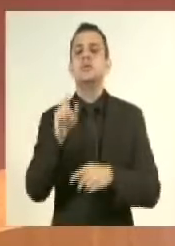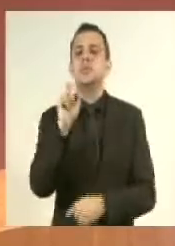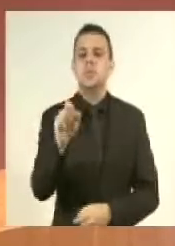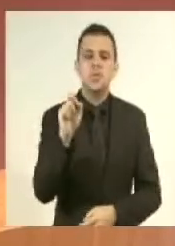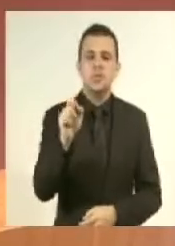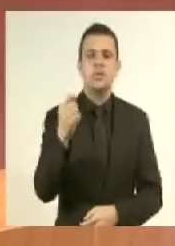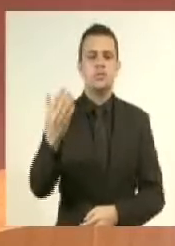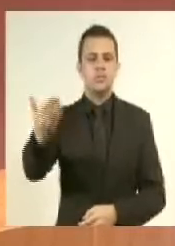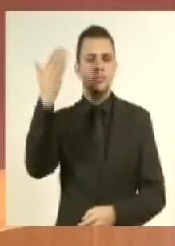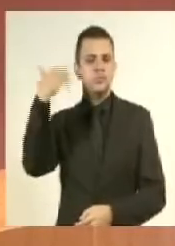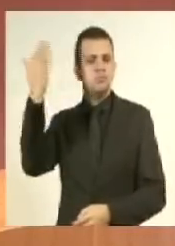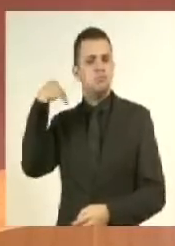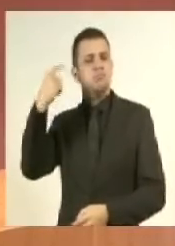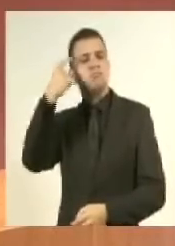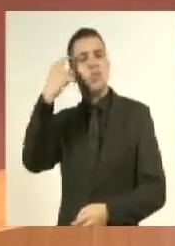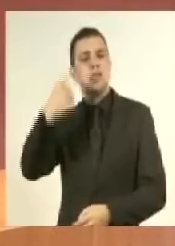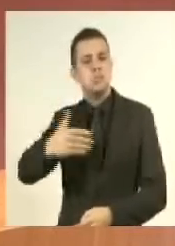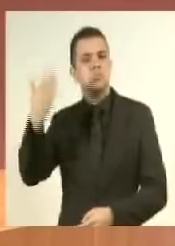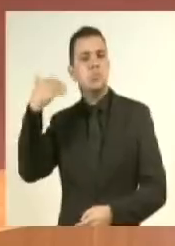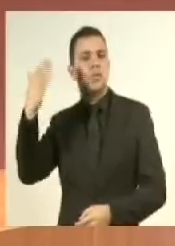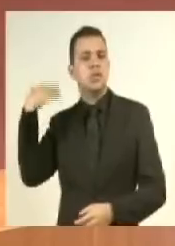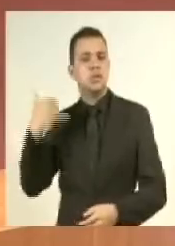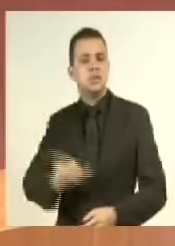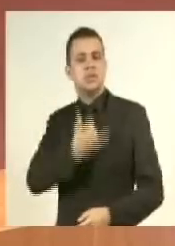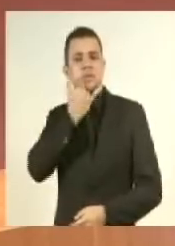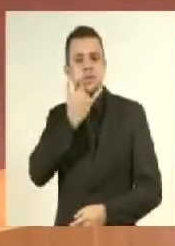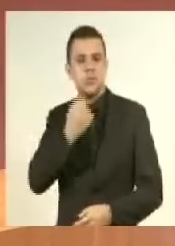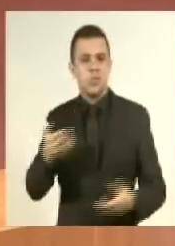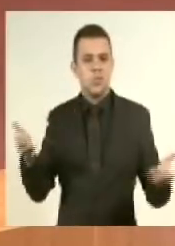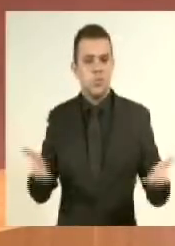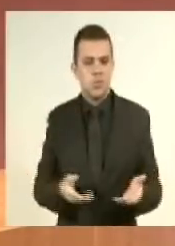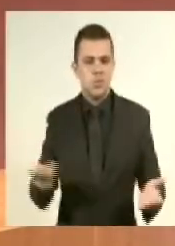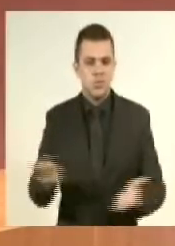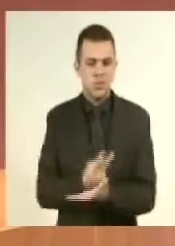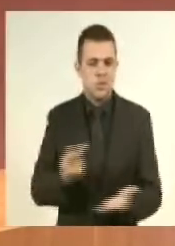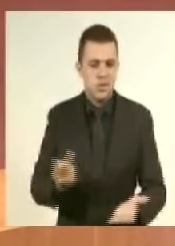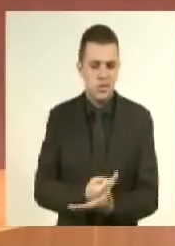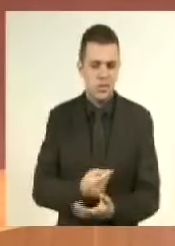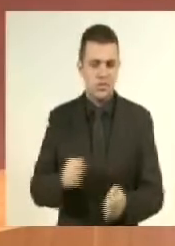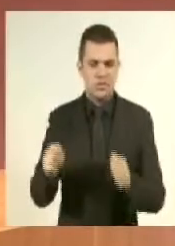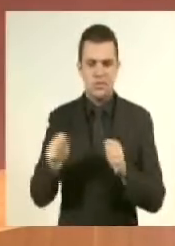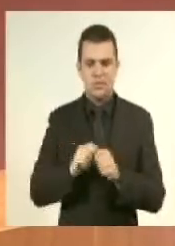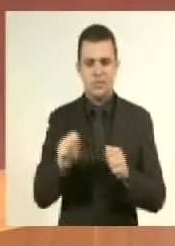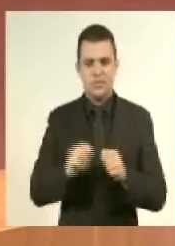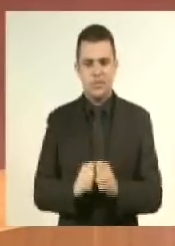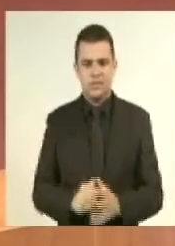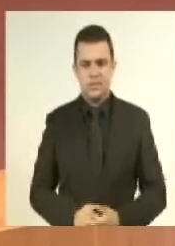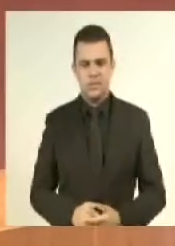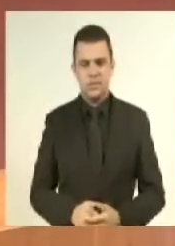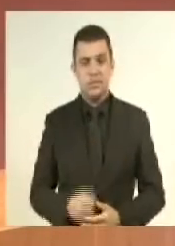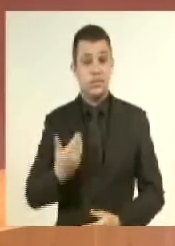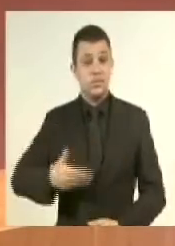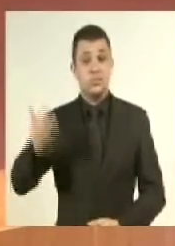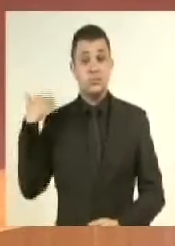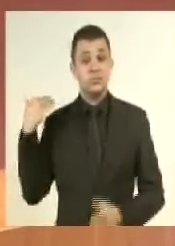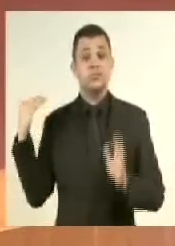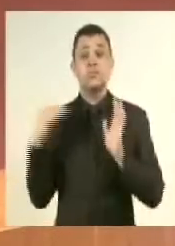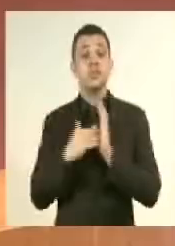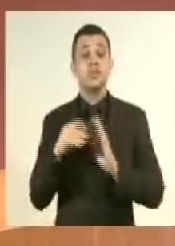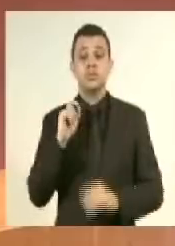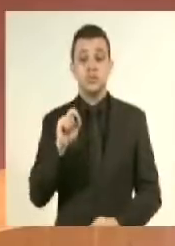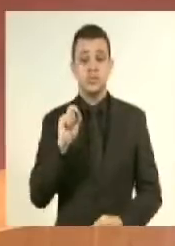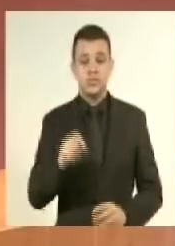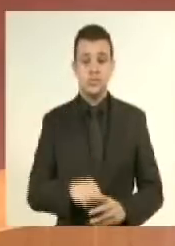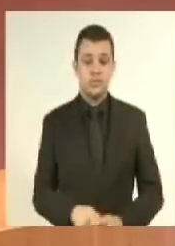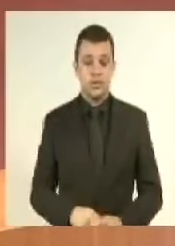passado para justificar os atos ridículos desse governo. A última agora, eu